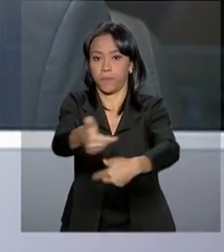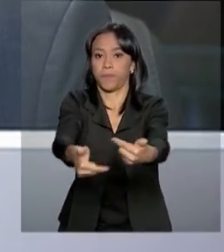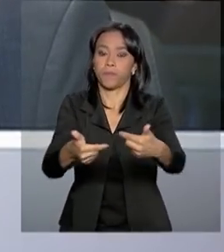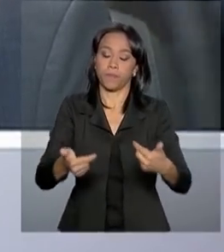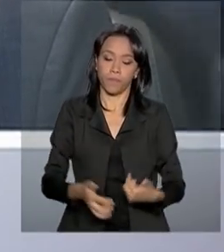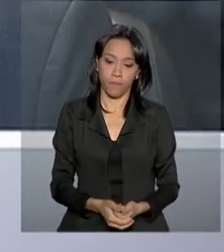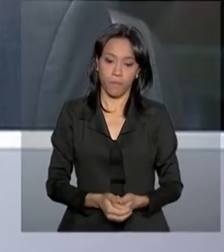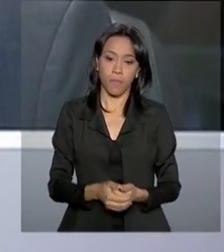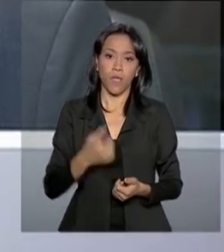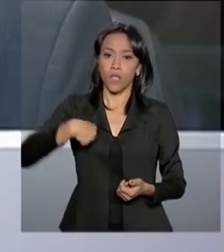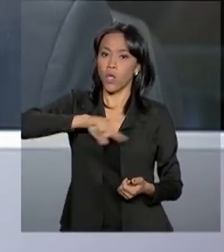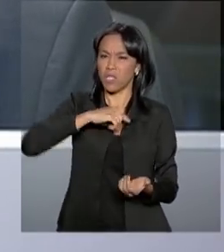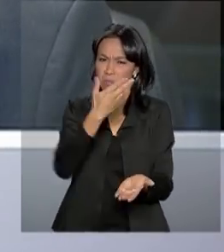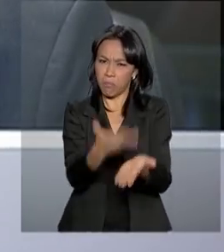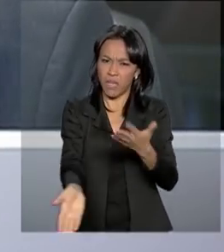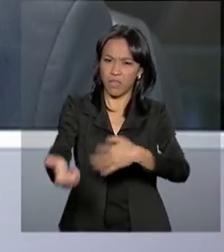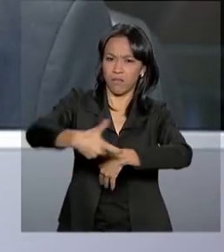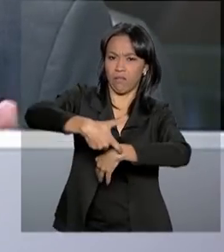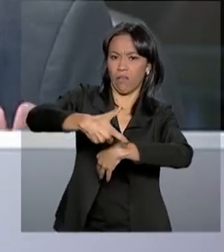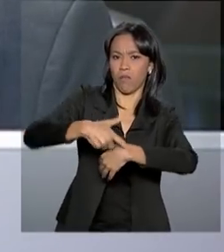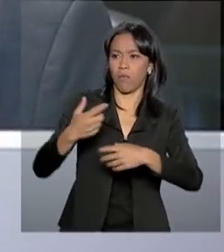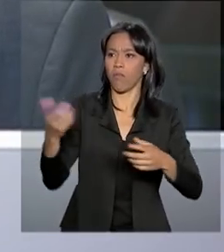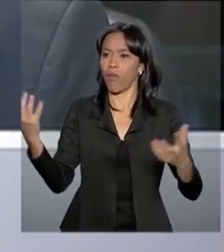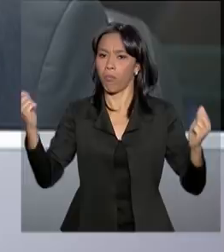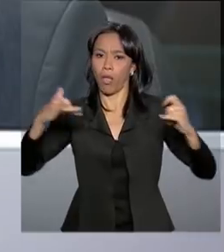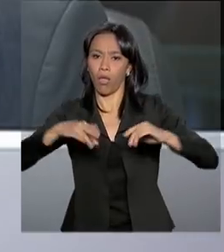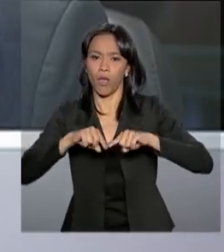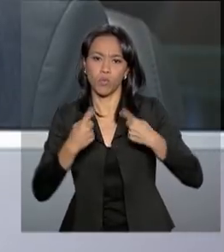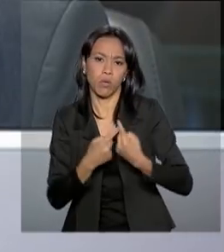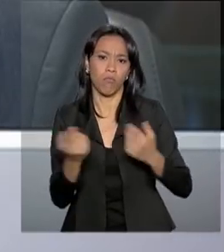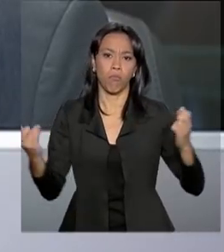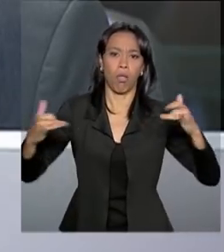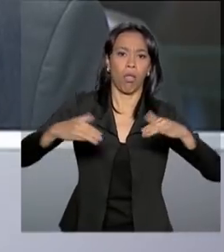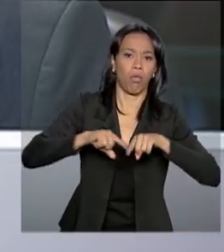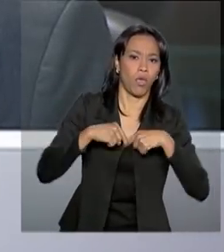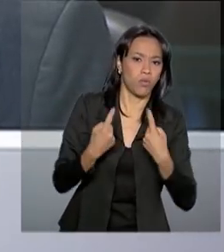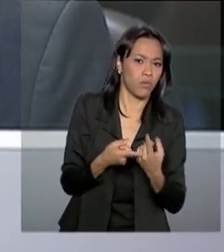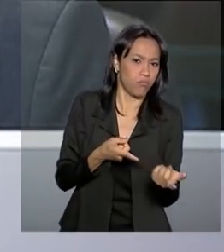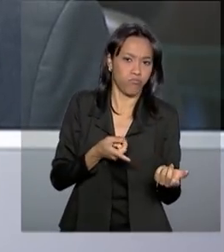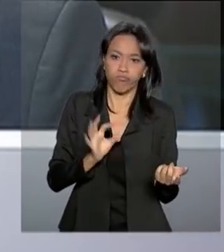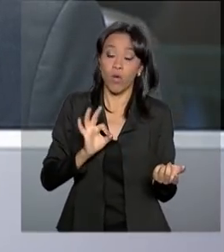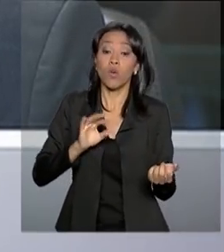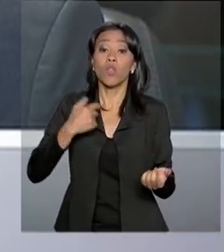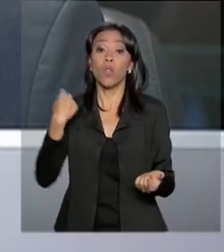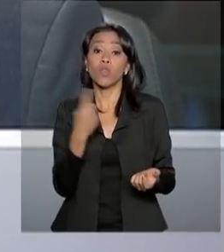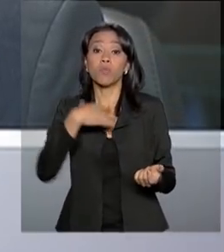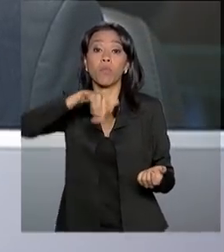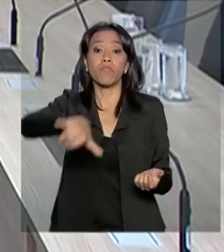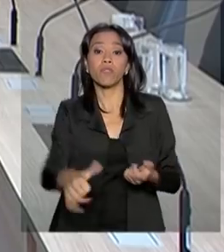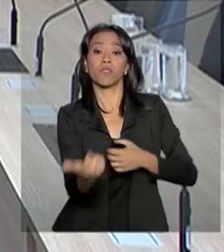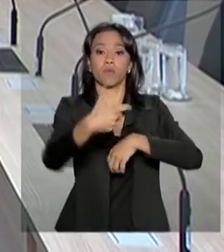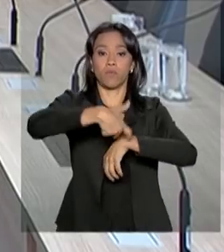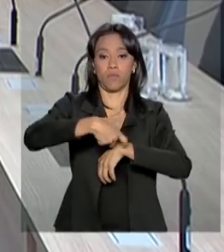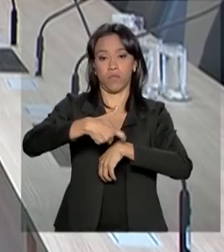Nós não estamos perdendo tempo em nos reunirmos sempre, nós estamos ganhando tempo em proveito do Brasil.